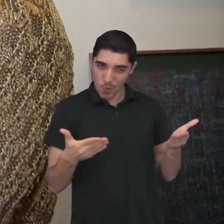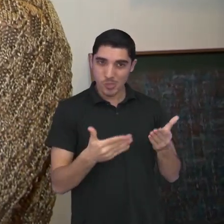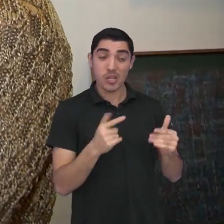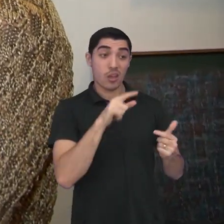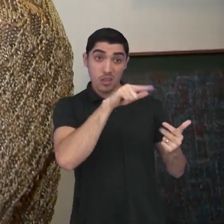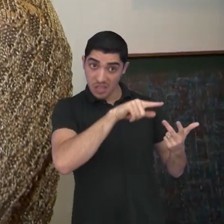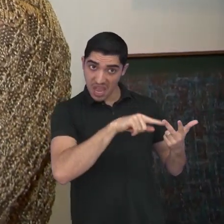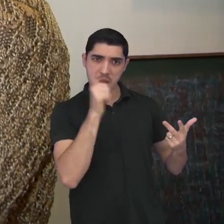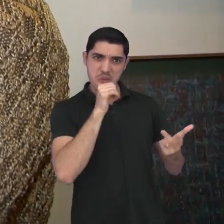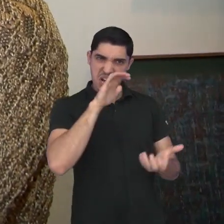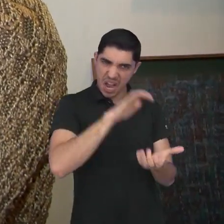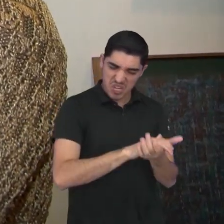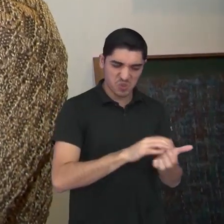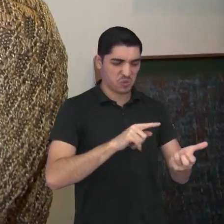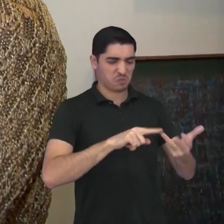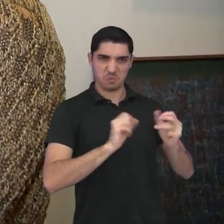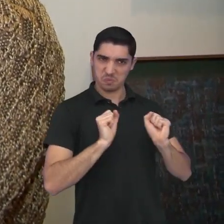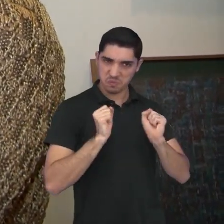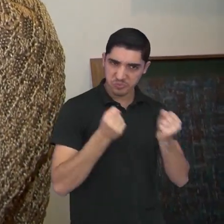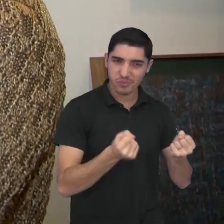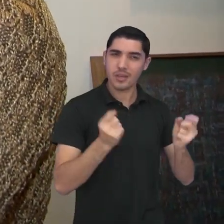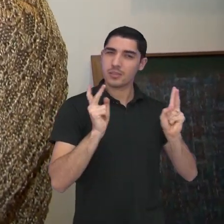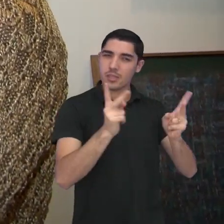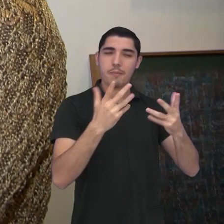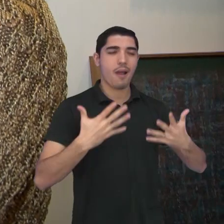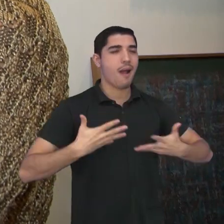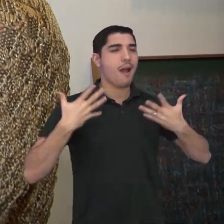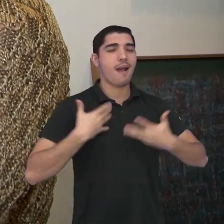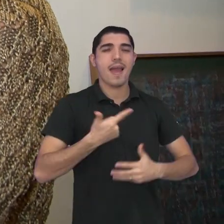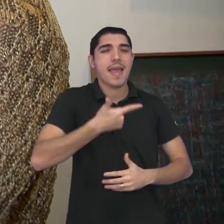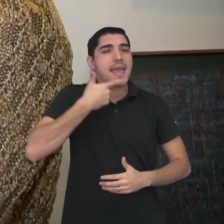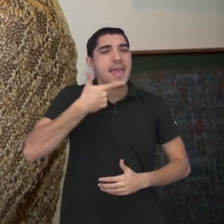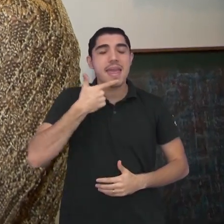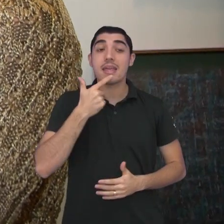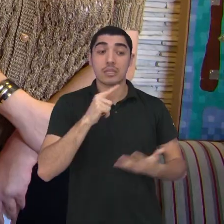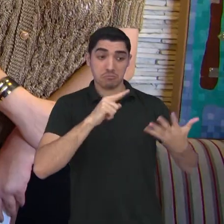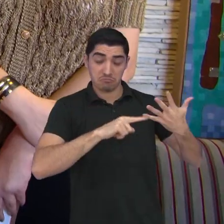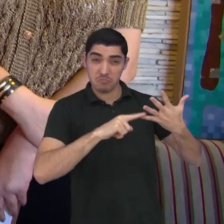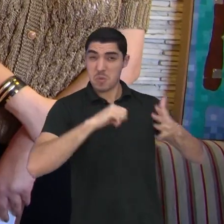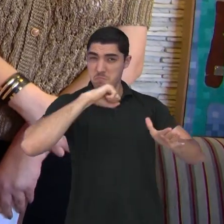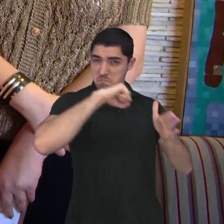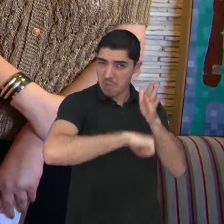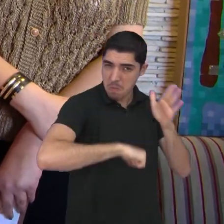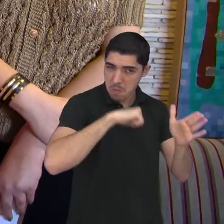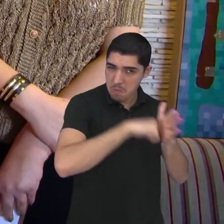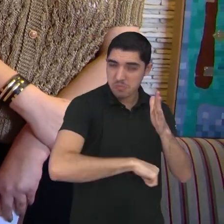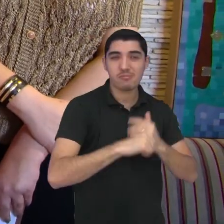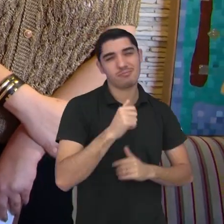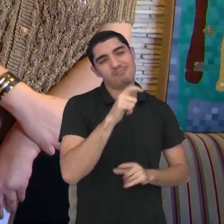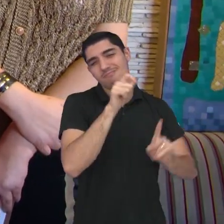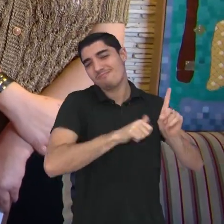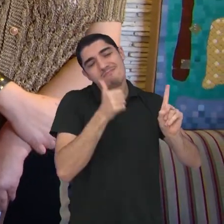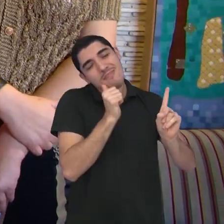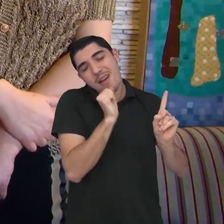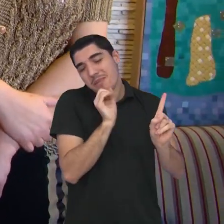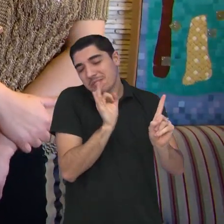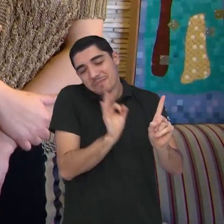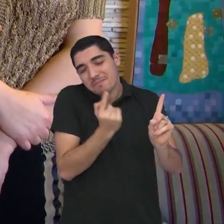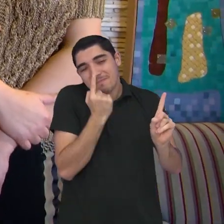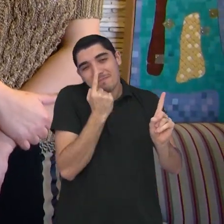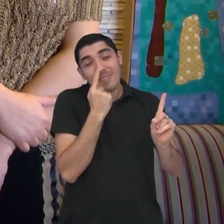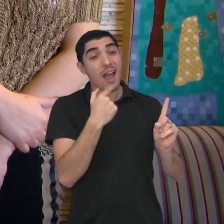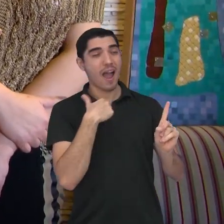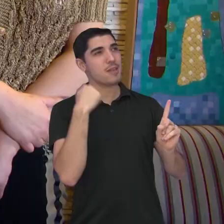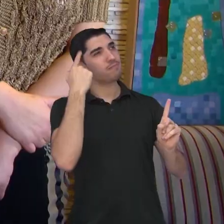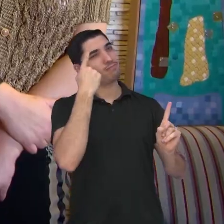casaram e ela é uma mulher assim guerreira, muito alegre, tem umas tiradas assim fantásticas, batalhadora, entendeu? Aquela coisa, mãe é mãe, né?